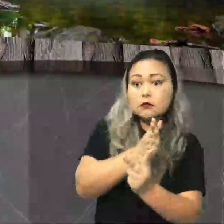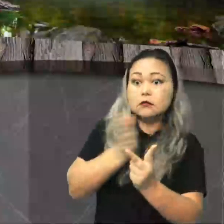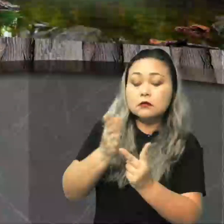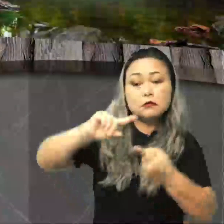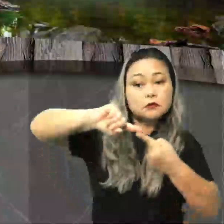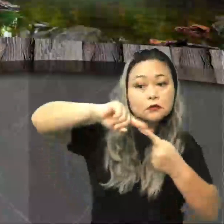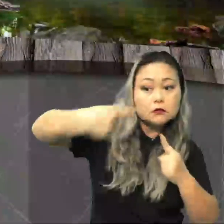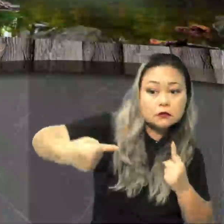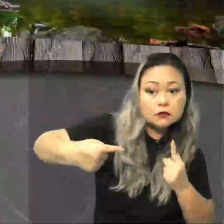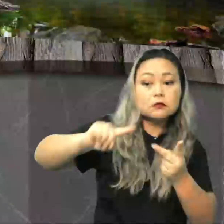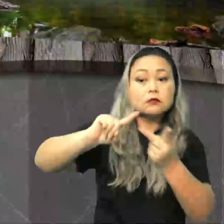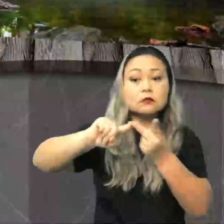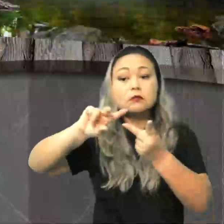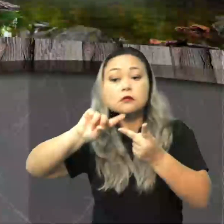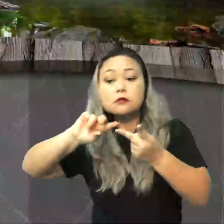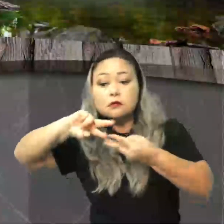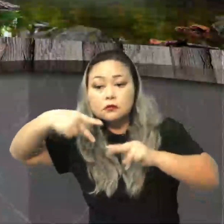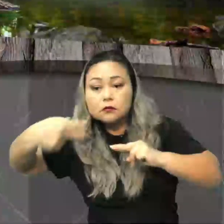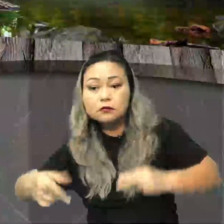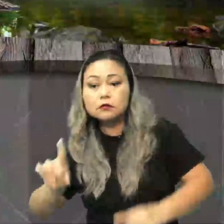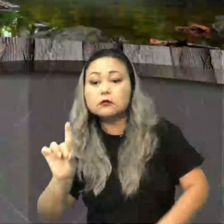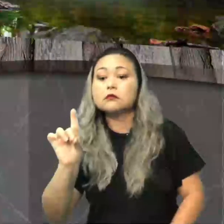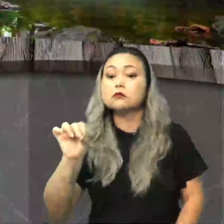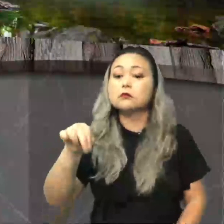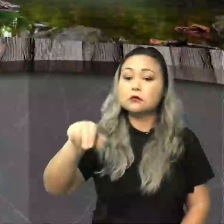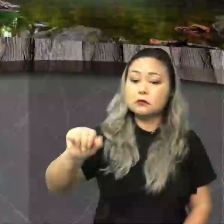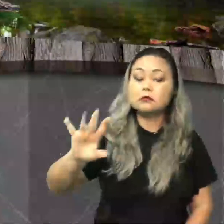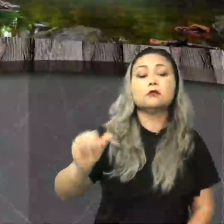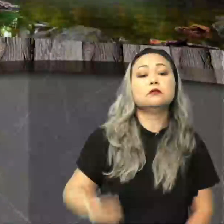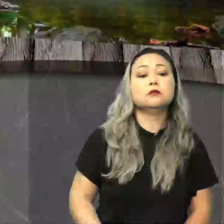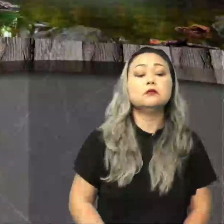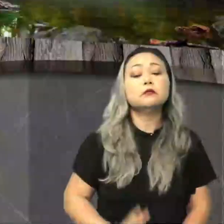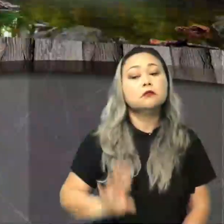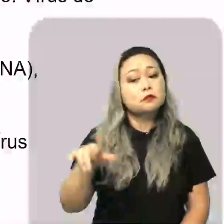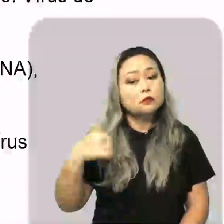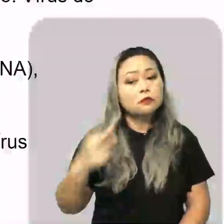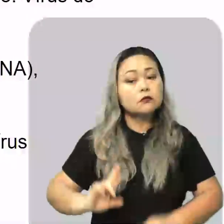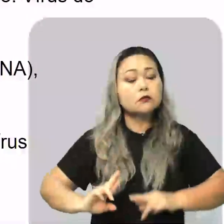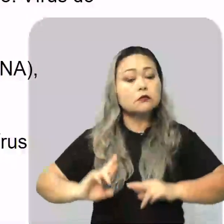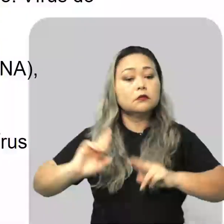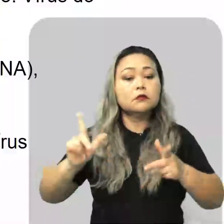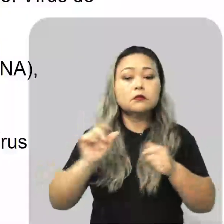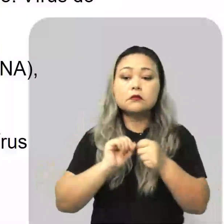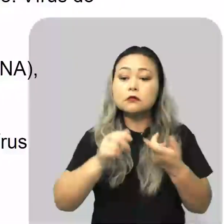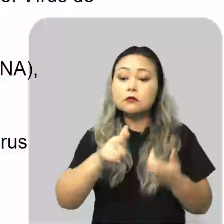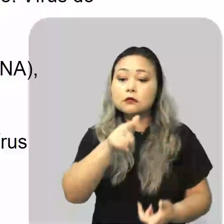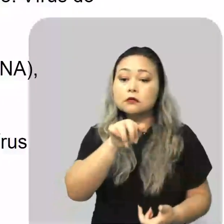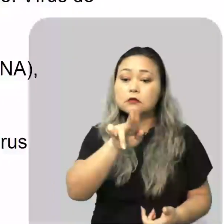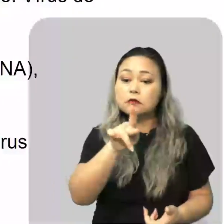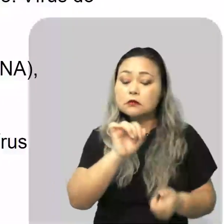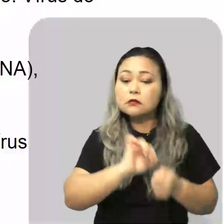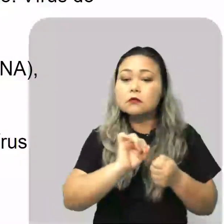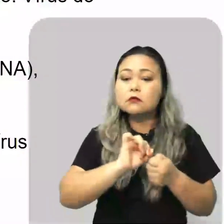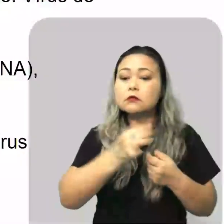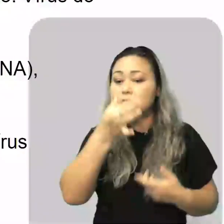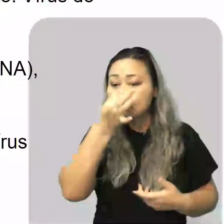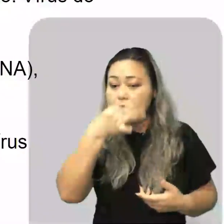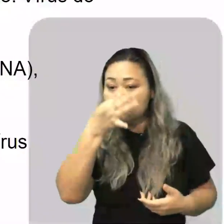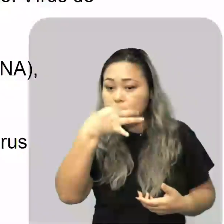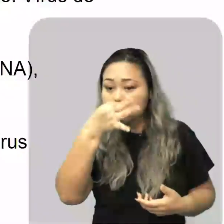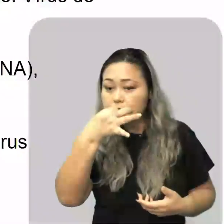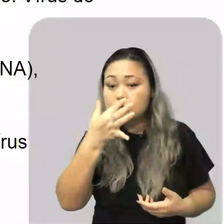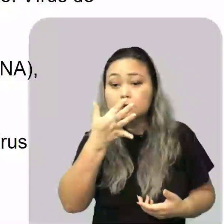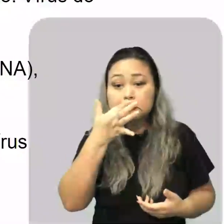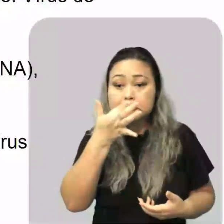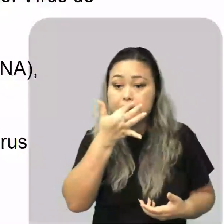por ambos, tanto por adenovírus quanto por retrovírus, tá? E, diferentemente da gripe, você vai ter aquela coriza. É muito